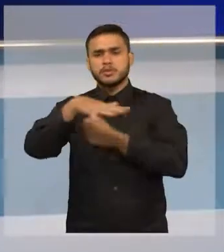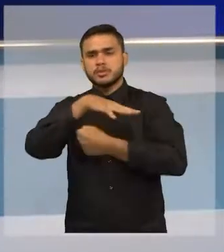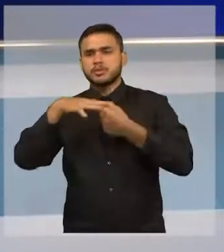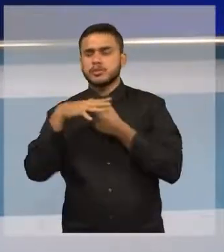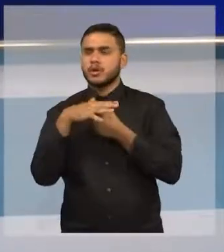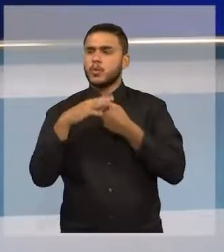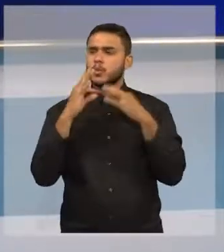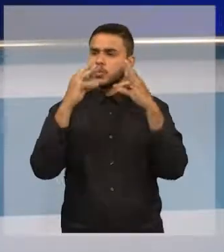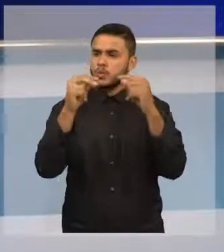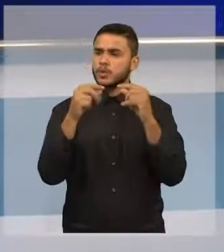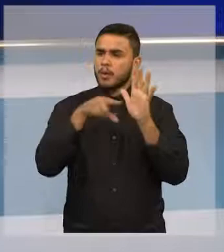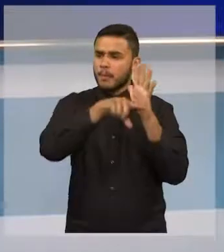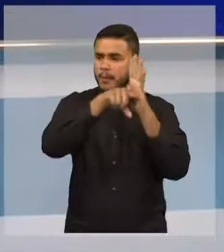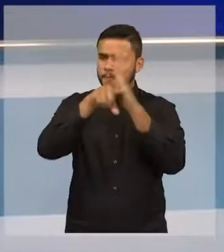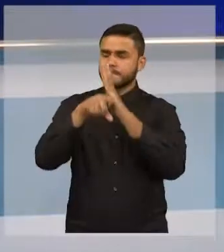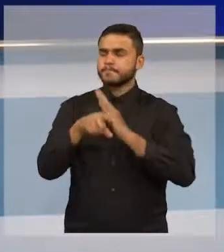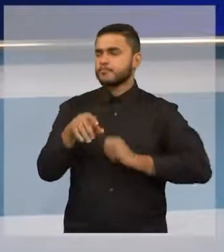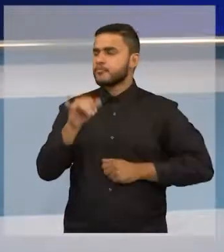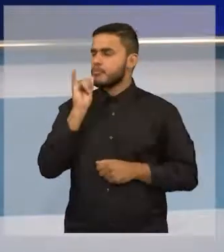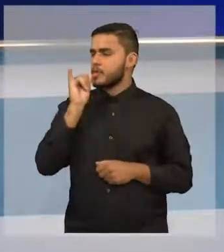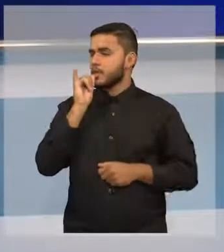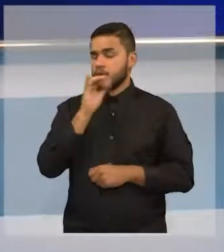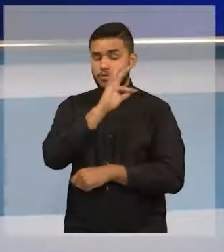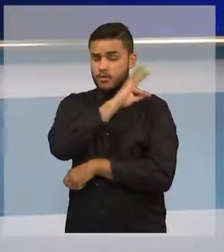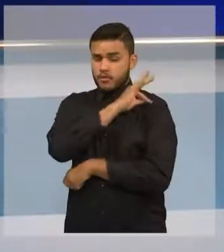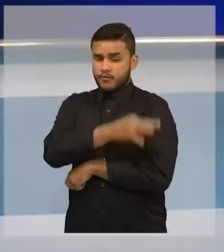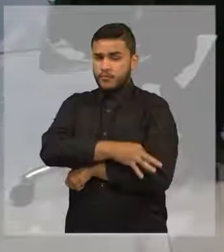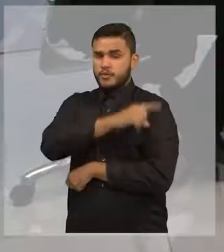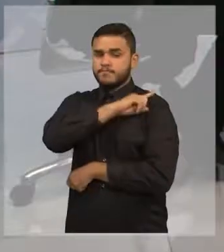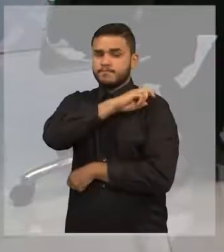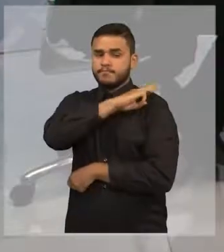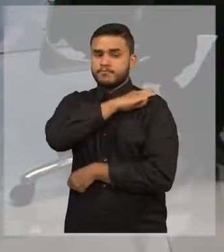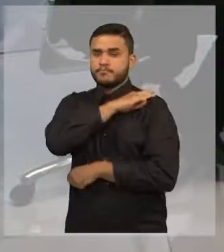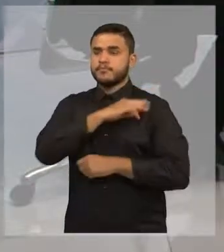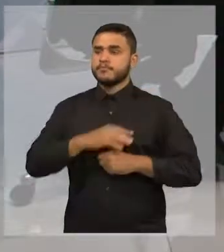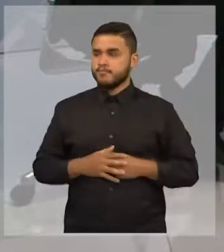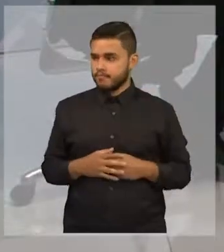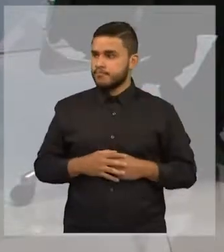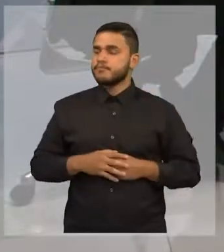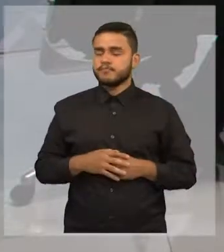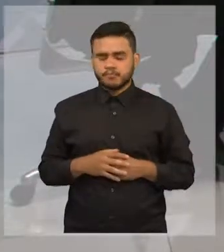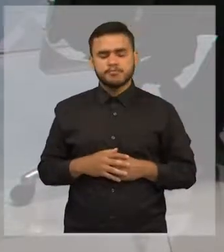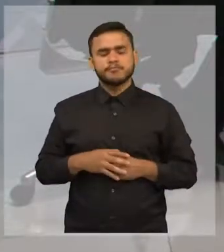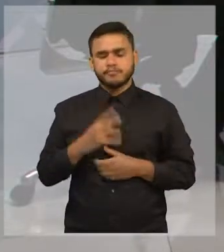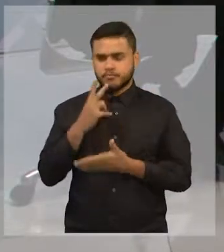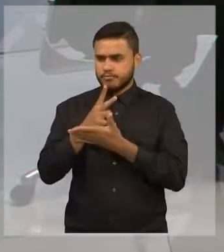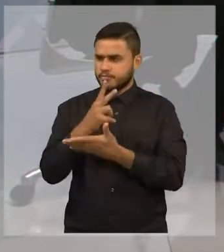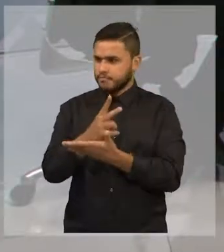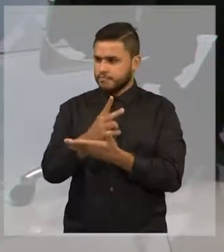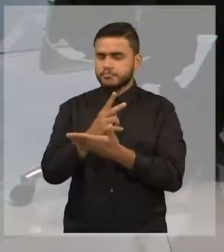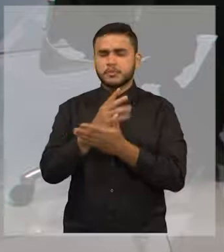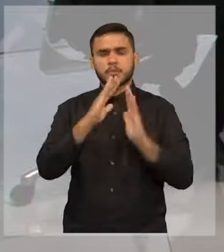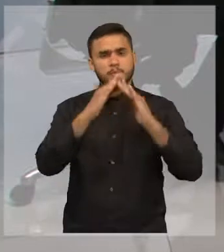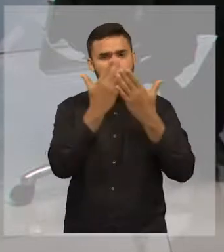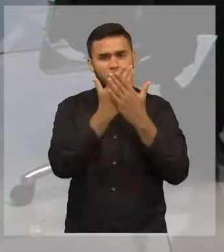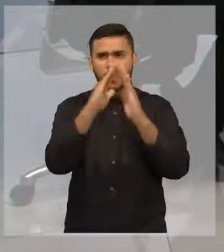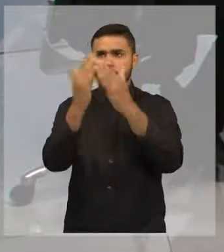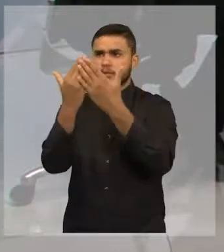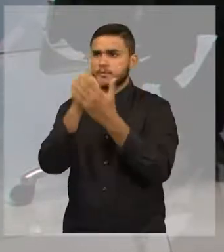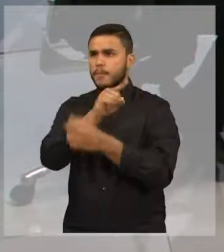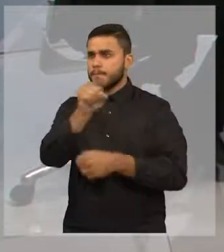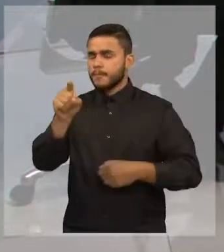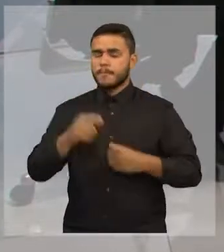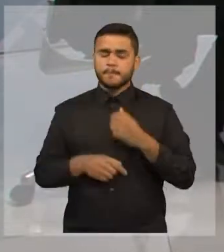Felizmente, no ensino fundamental e médio, as matrículas já estão universalizadas, mas você tem aí